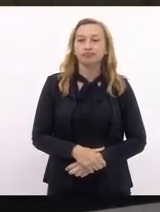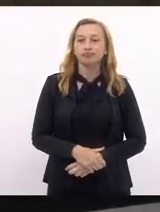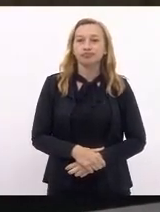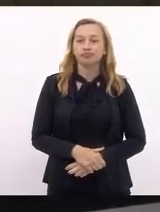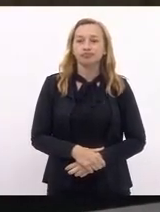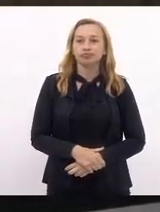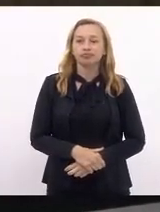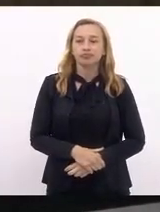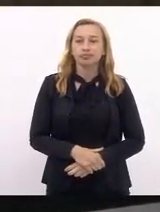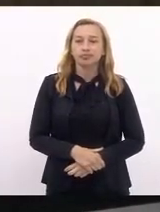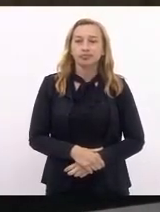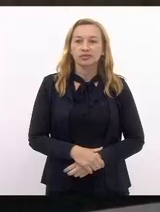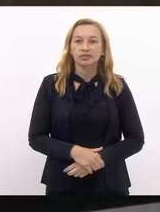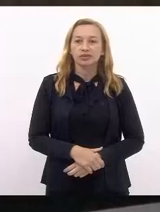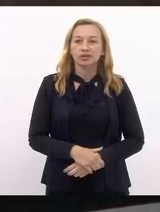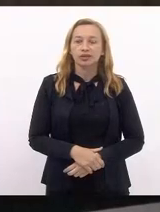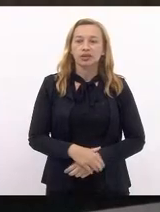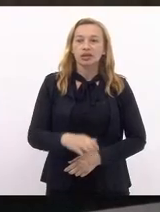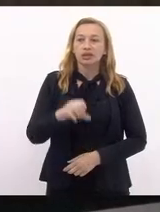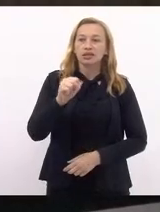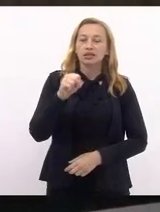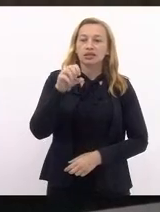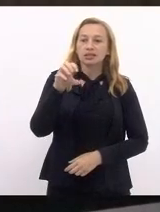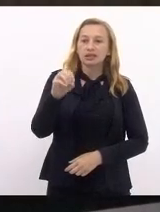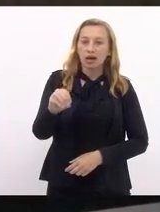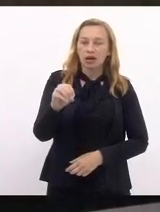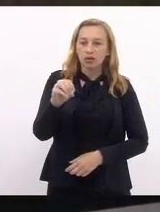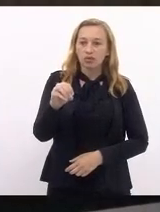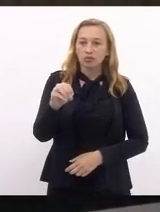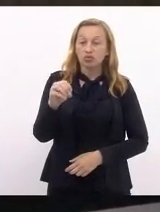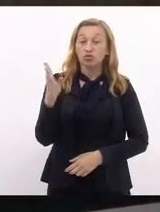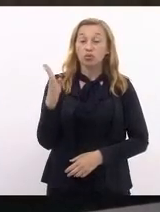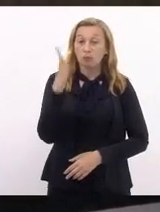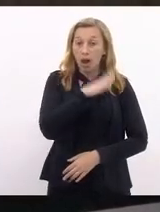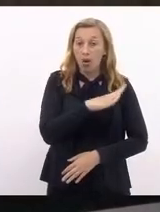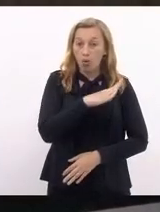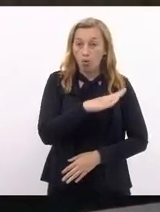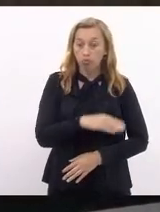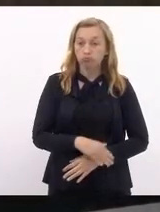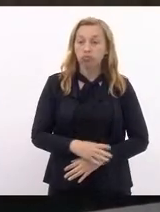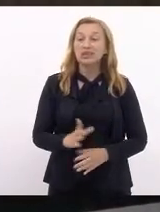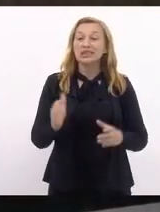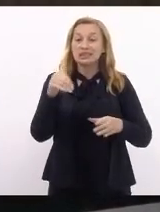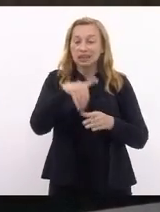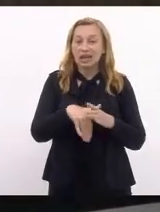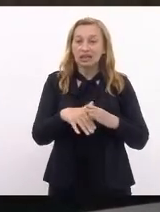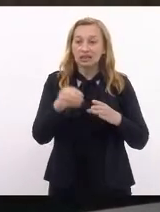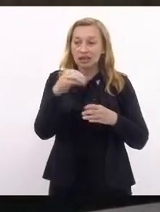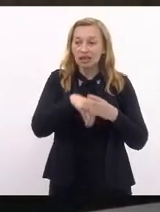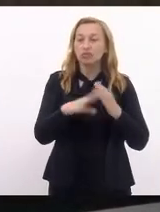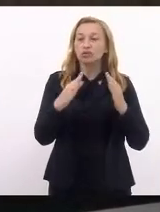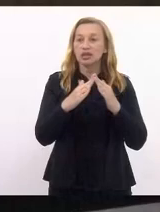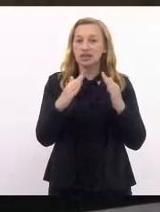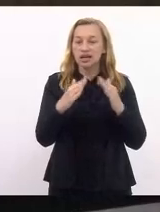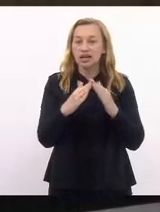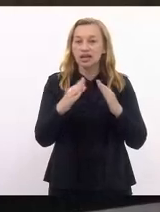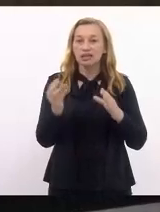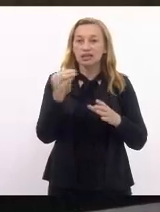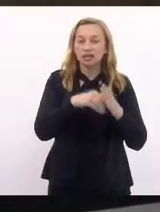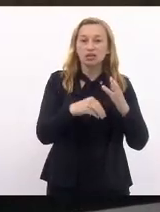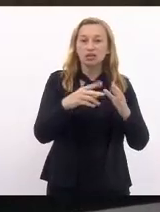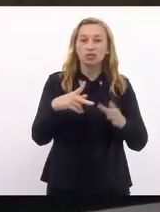saco de maldade que era colocado dentro dessa casa dentro do Parlamento Fluminense